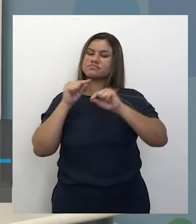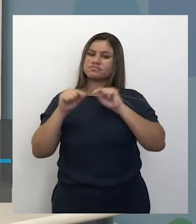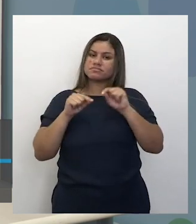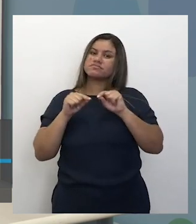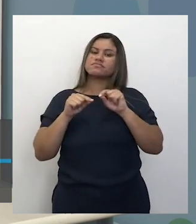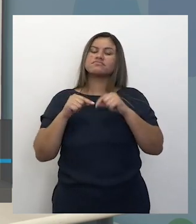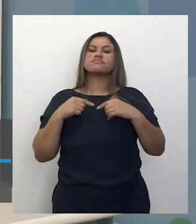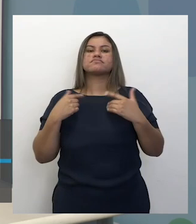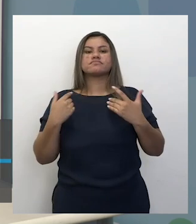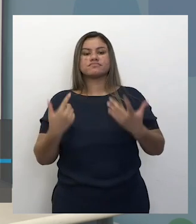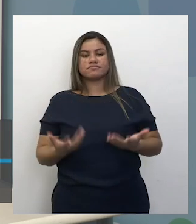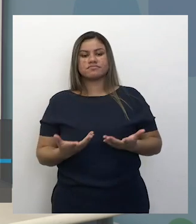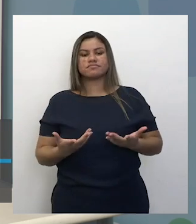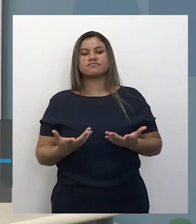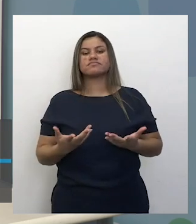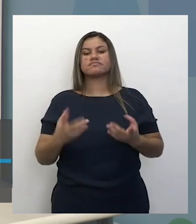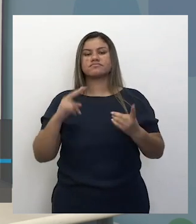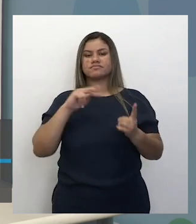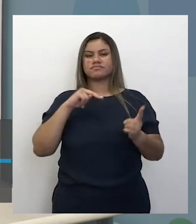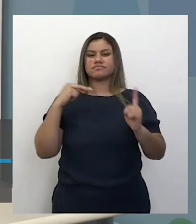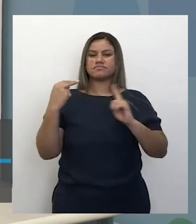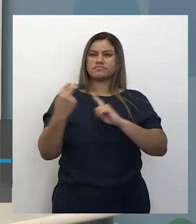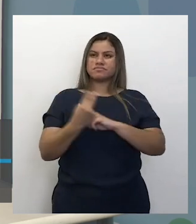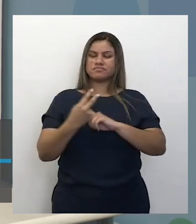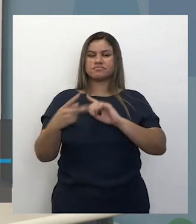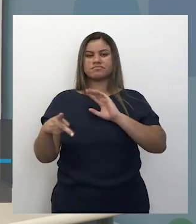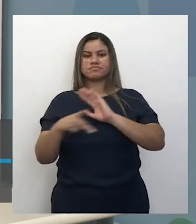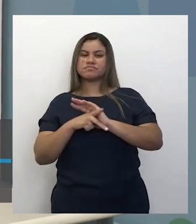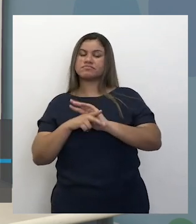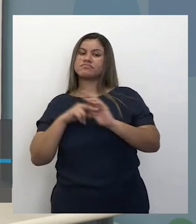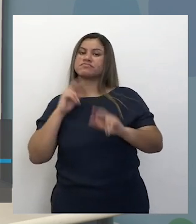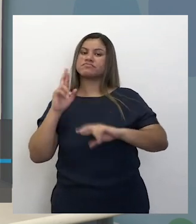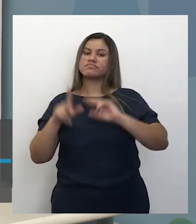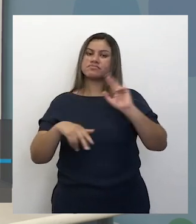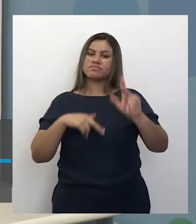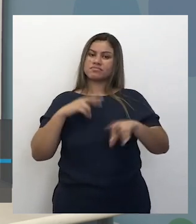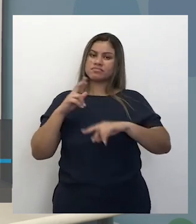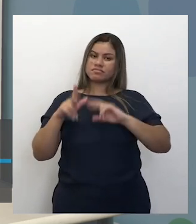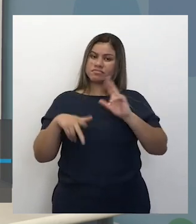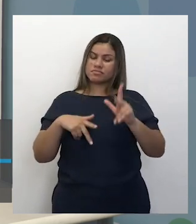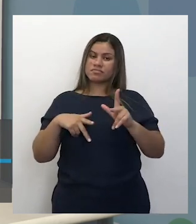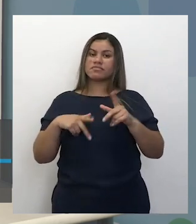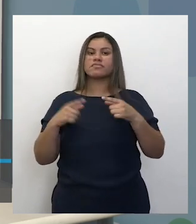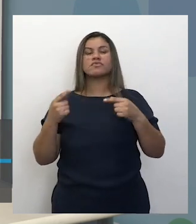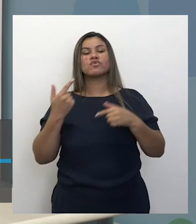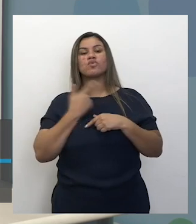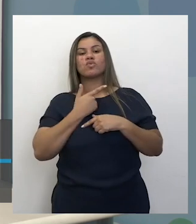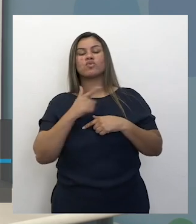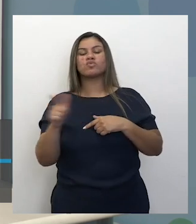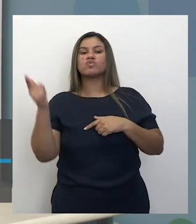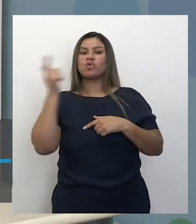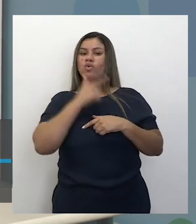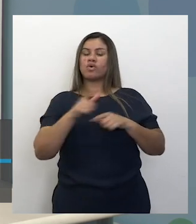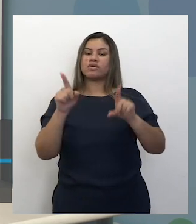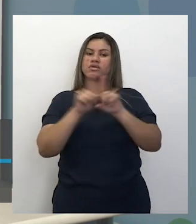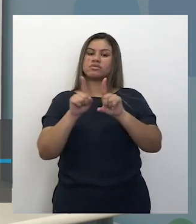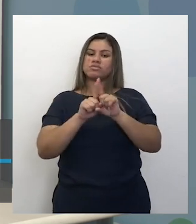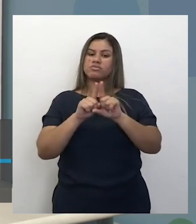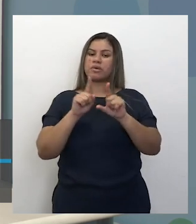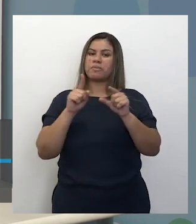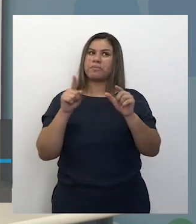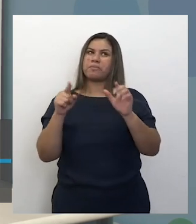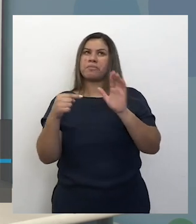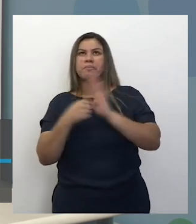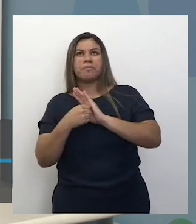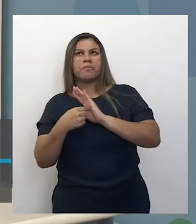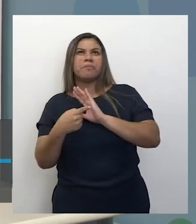gente tem um olhar diferenciado e um outro consegue também, não num ponto de crítica, mas